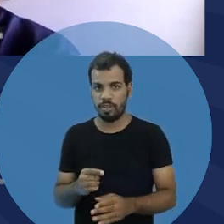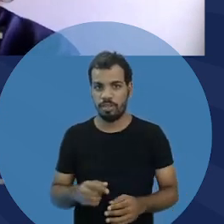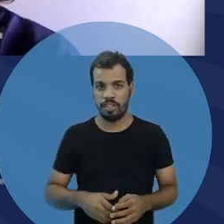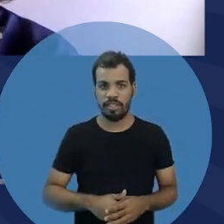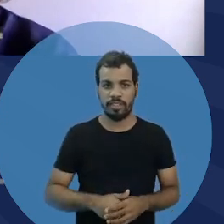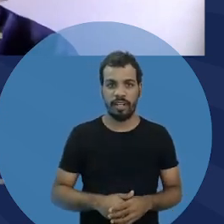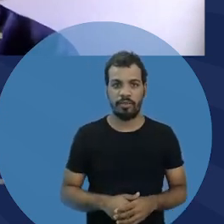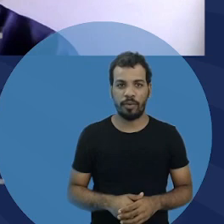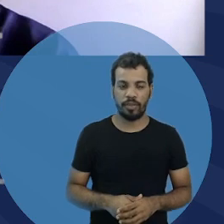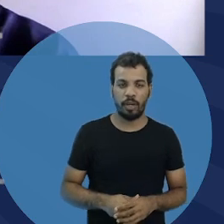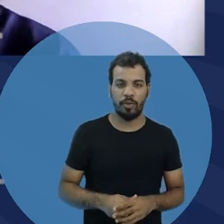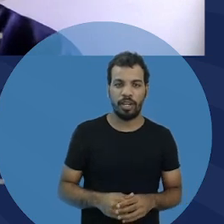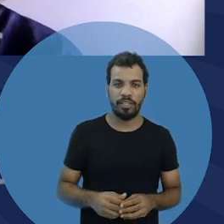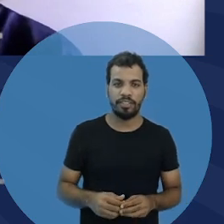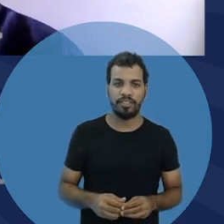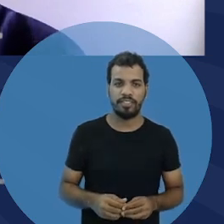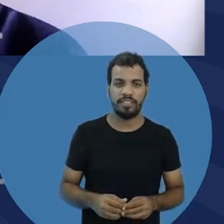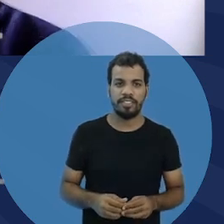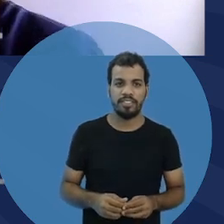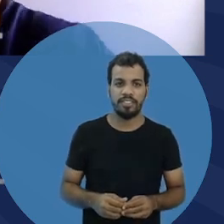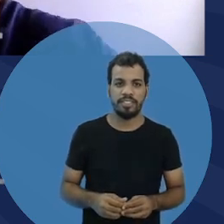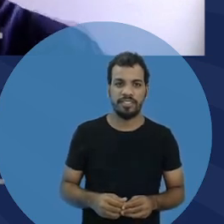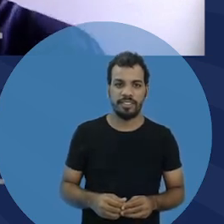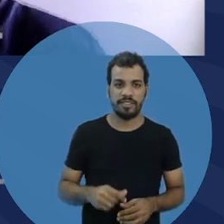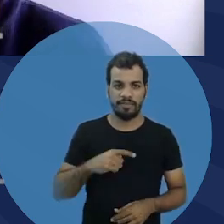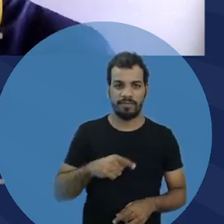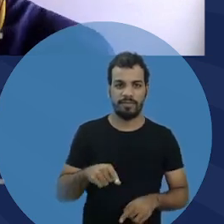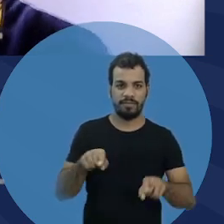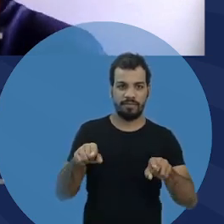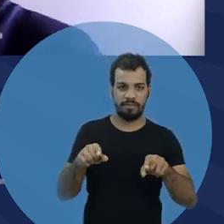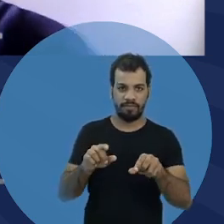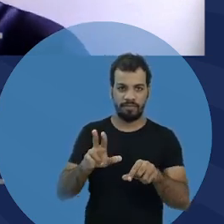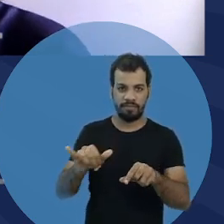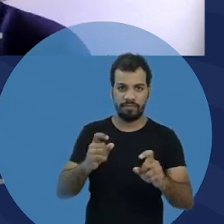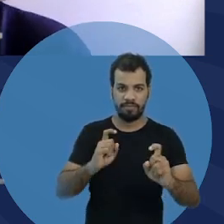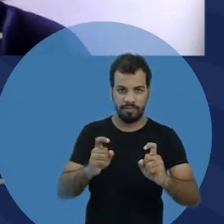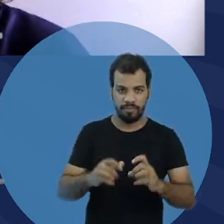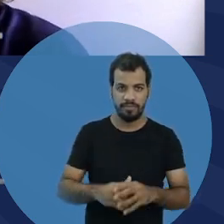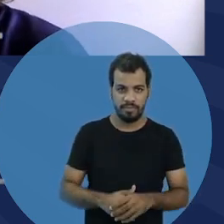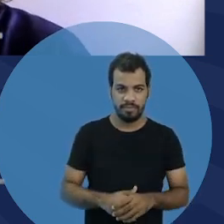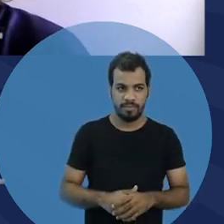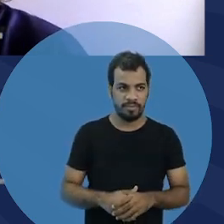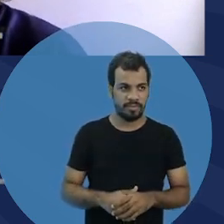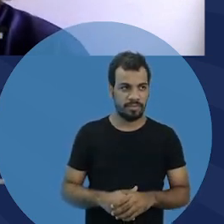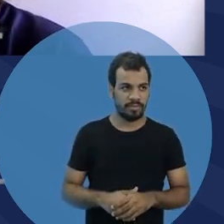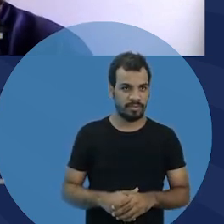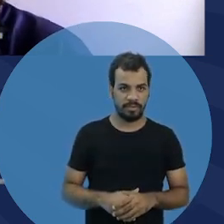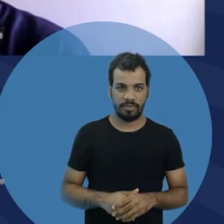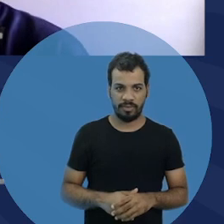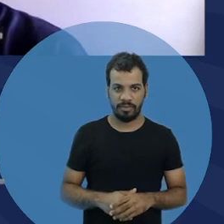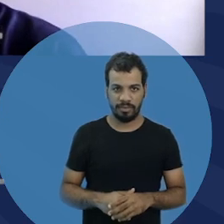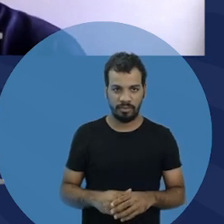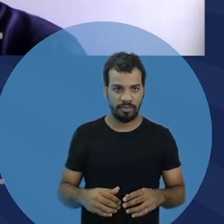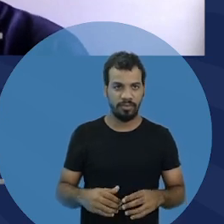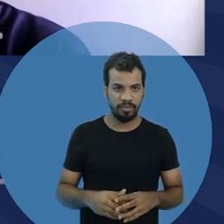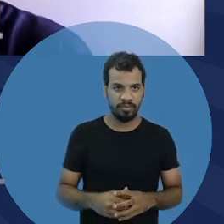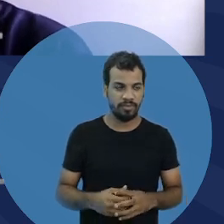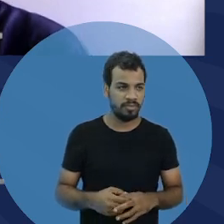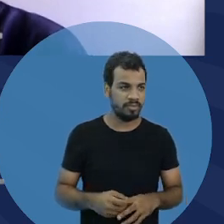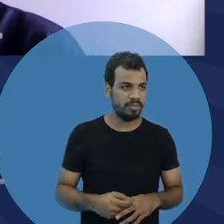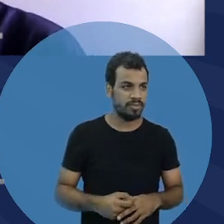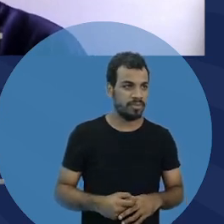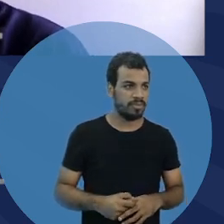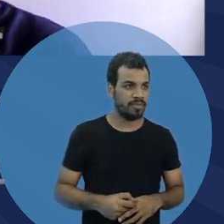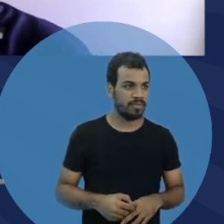Tá? Muito obrigada. E obrigada, gratidão pela sua participação aqui. Eu que agradeço.